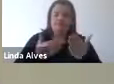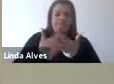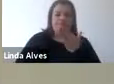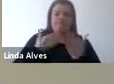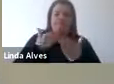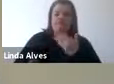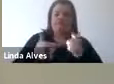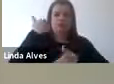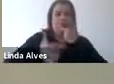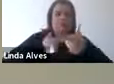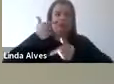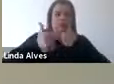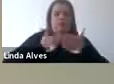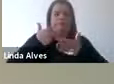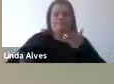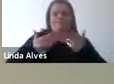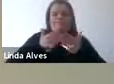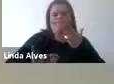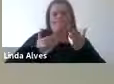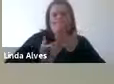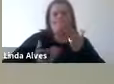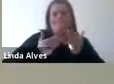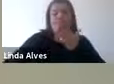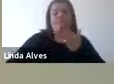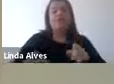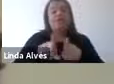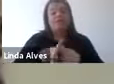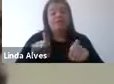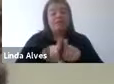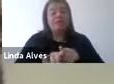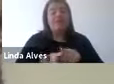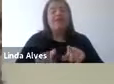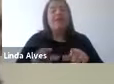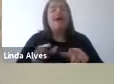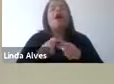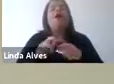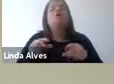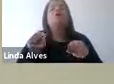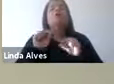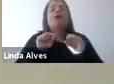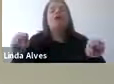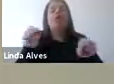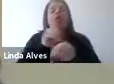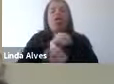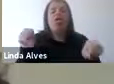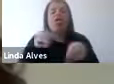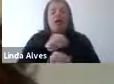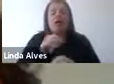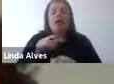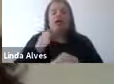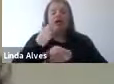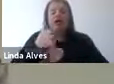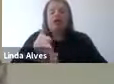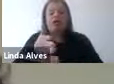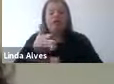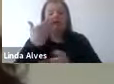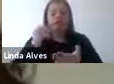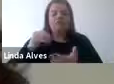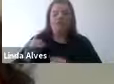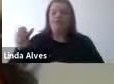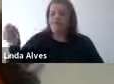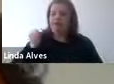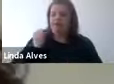Tá? E aumentou também a rotatividade. Então, esses fatores